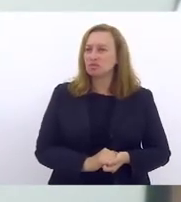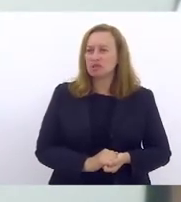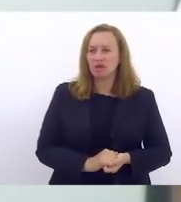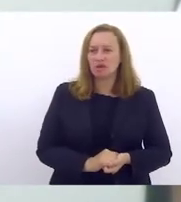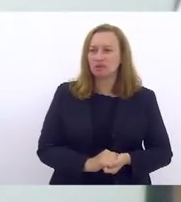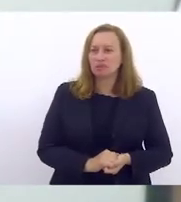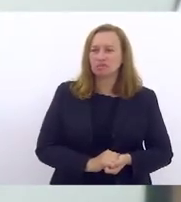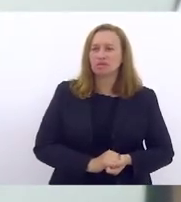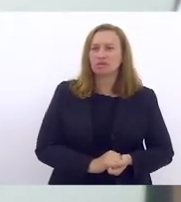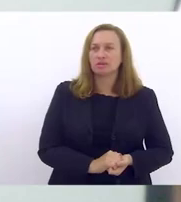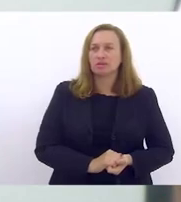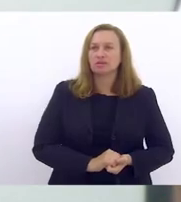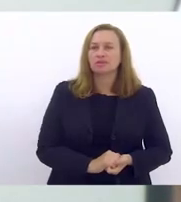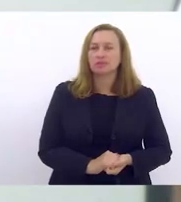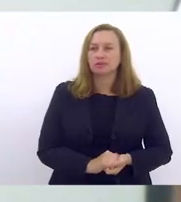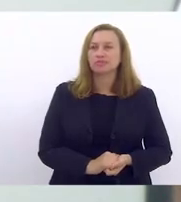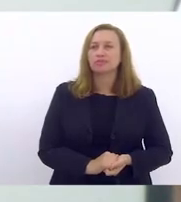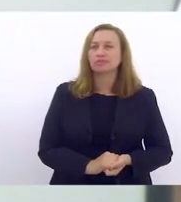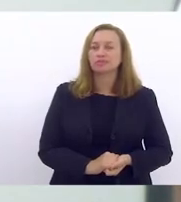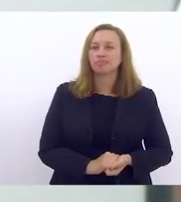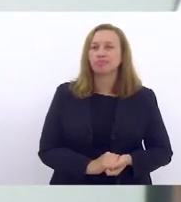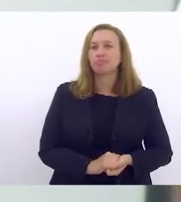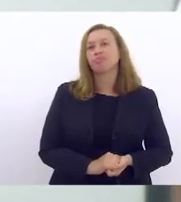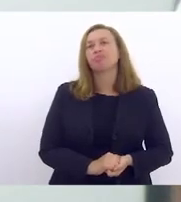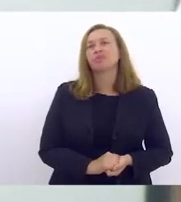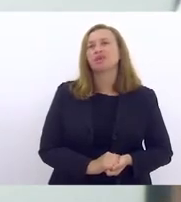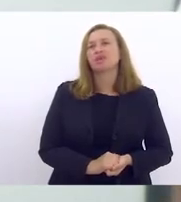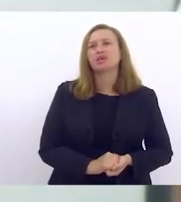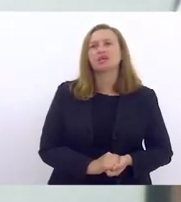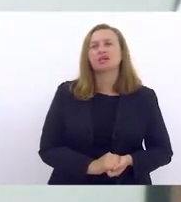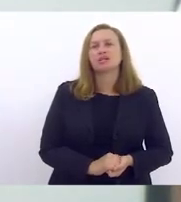Exatamente, o registro do estupro. Isso foi...